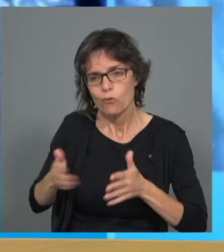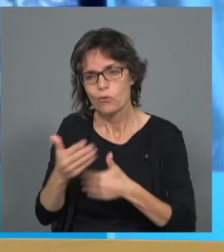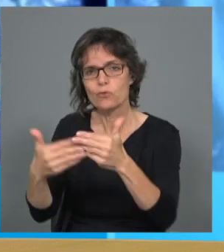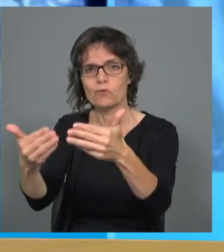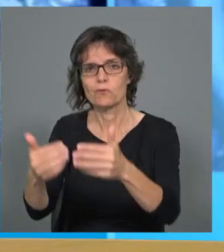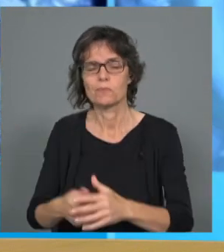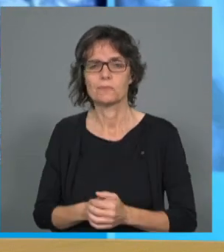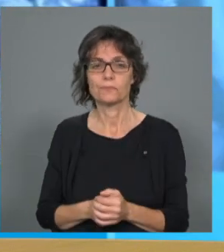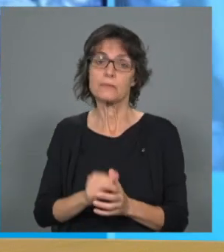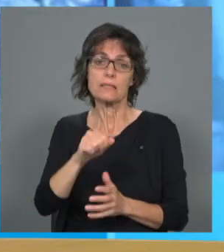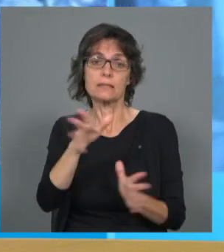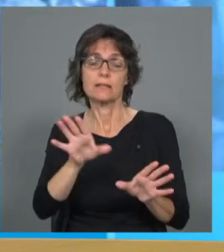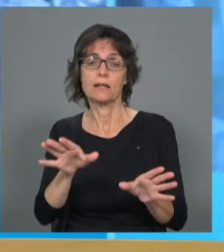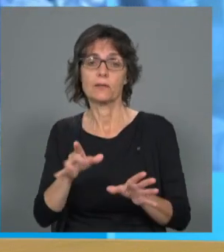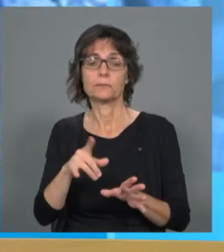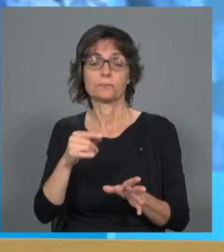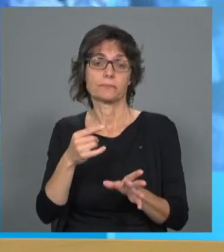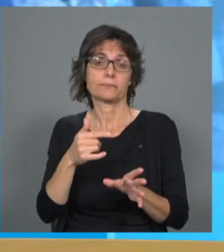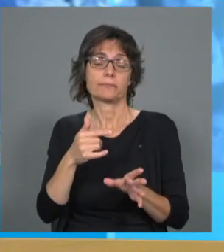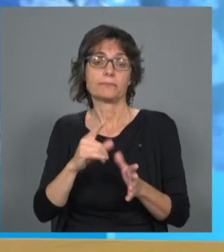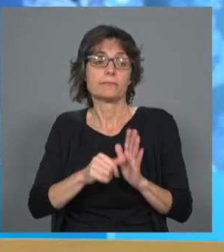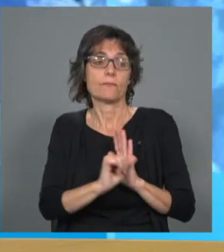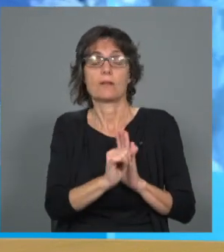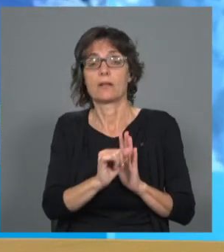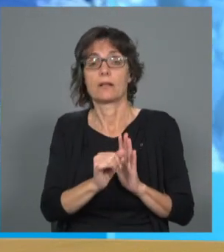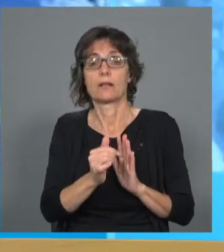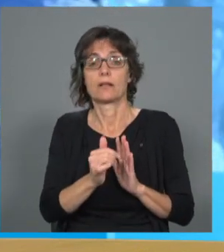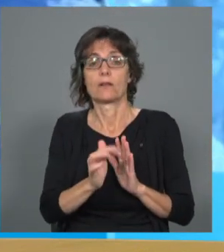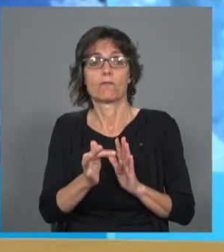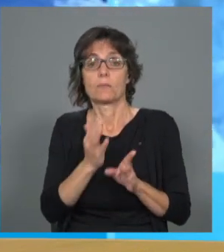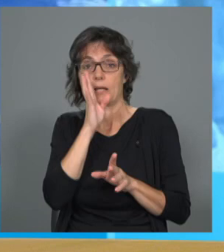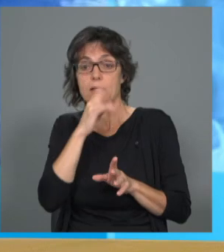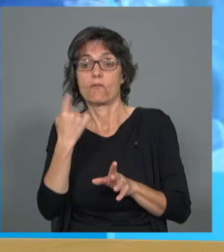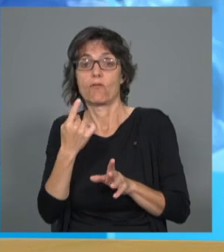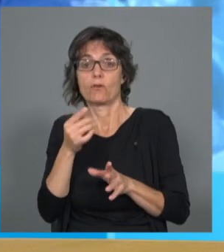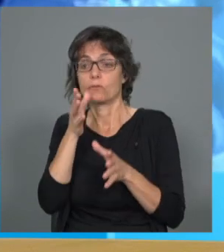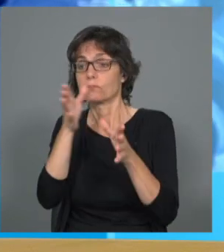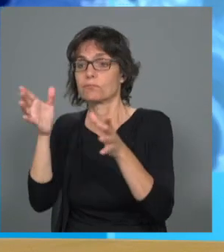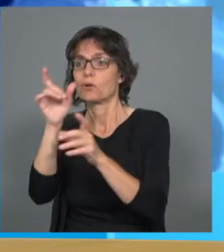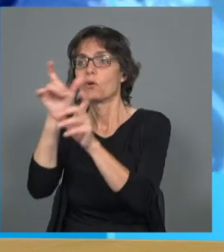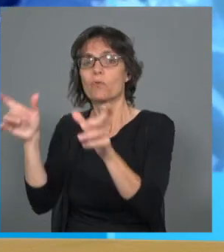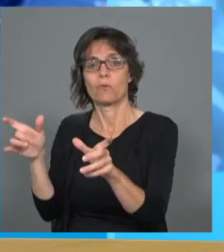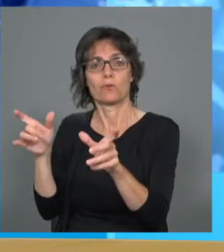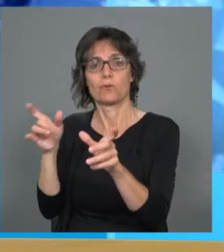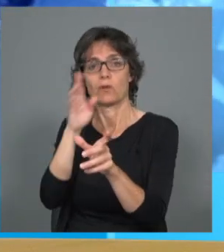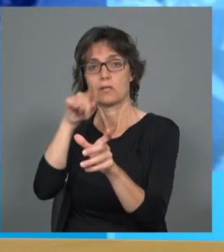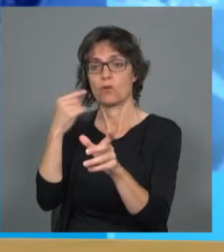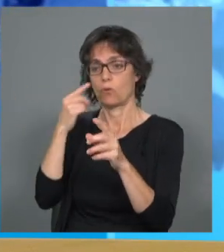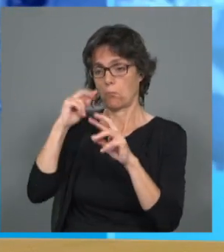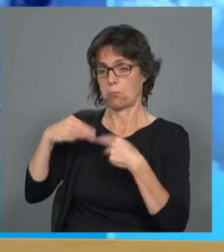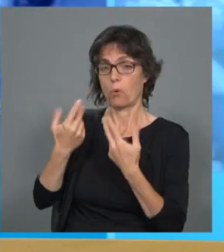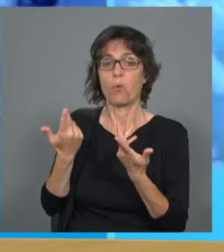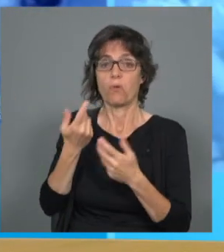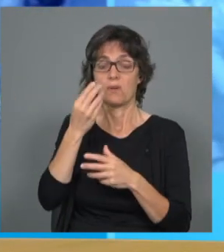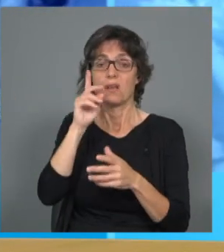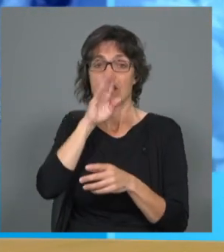não é? Não serve de nada se não nos amarmos uns aos outros, não serve de nada se não estivermos atentos aos outros, não serve de nada se passarmos ao lado dos